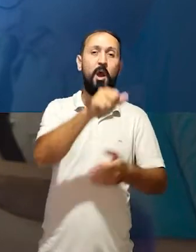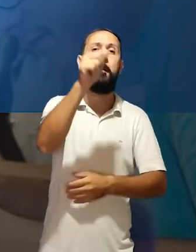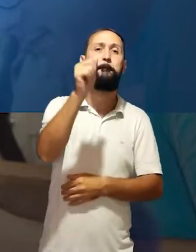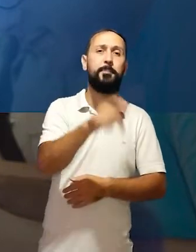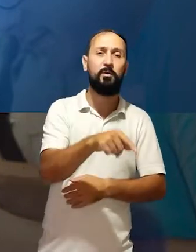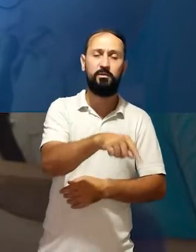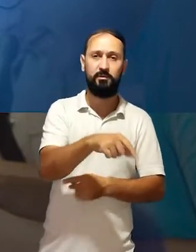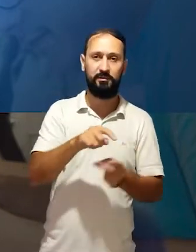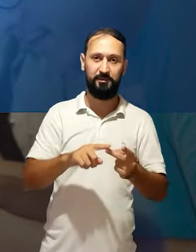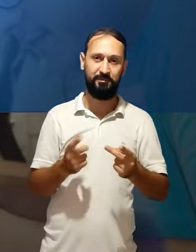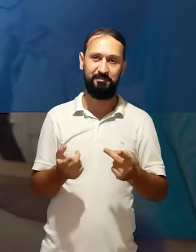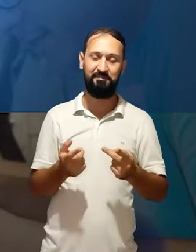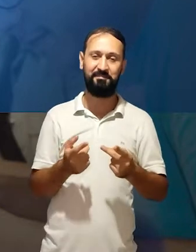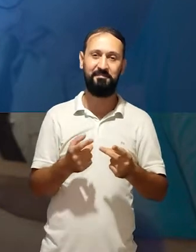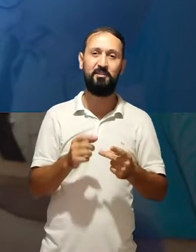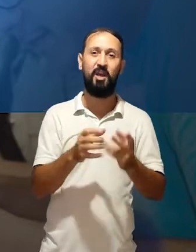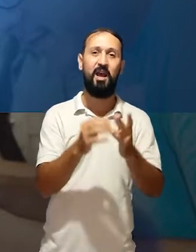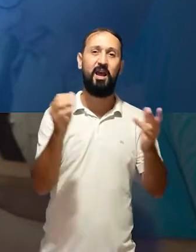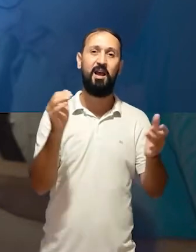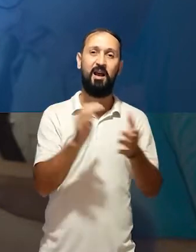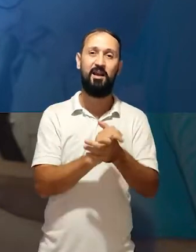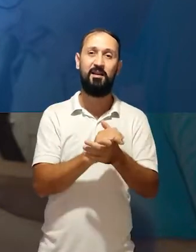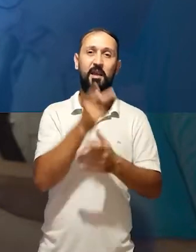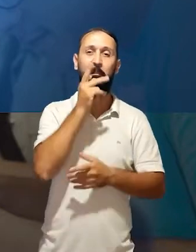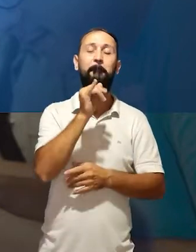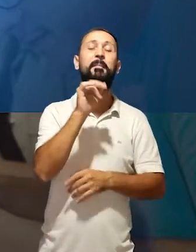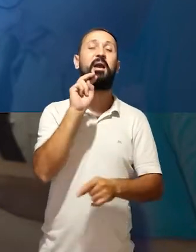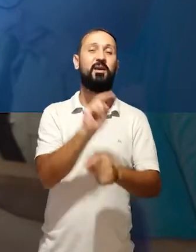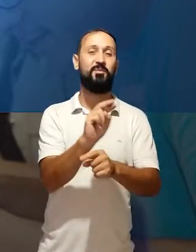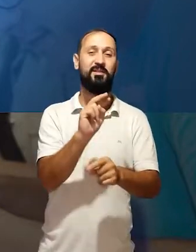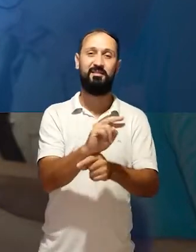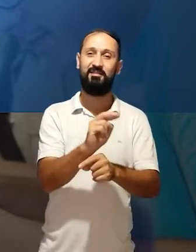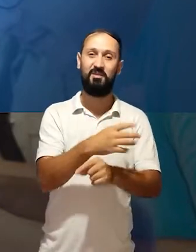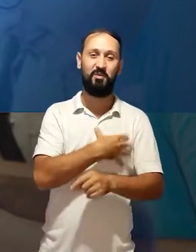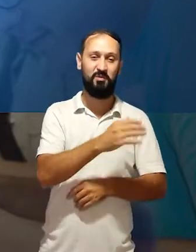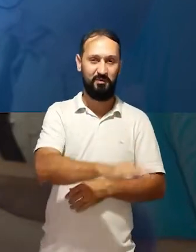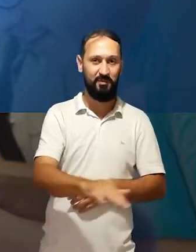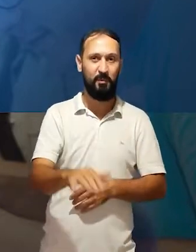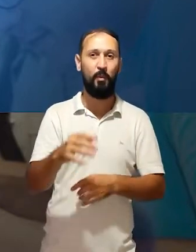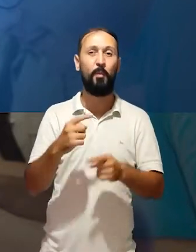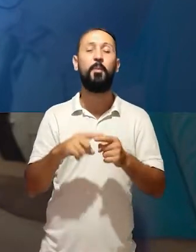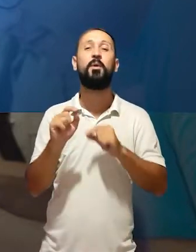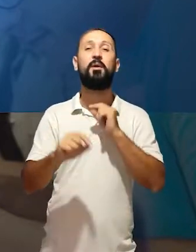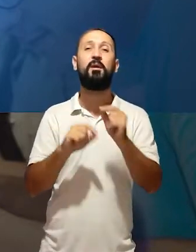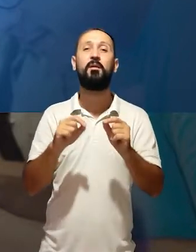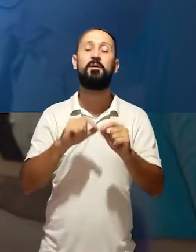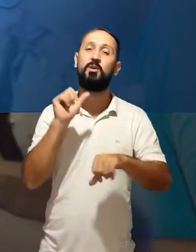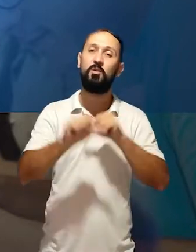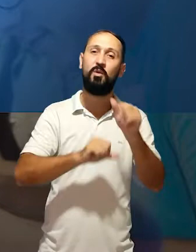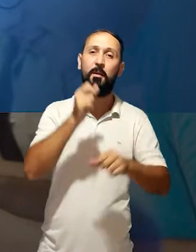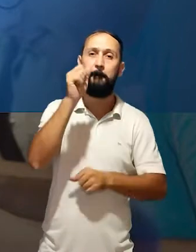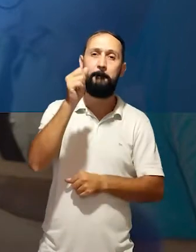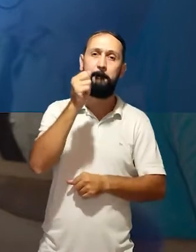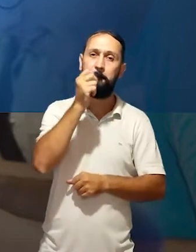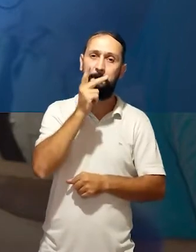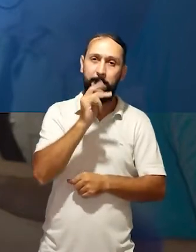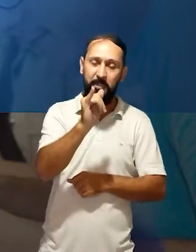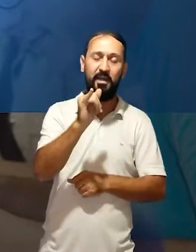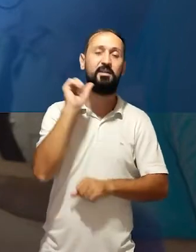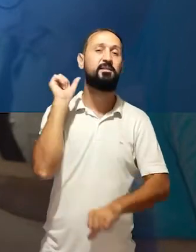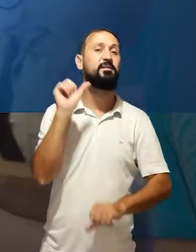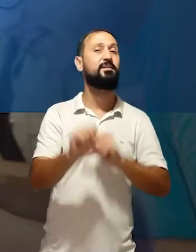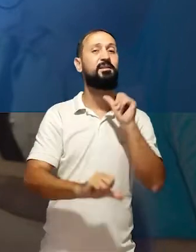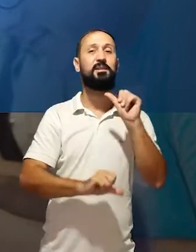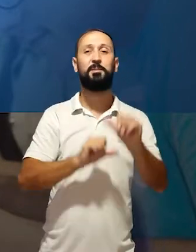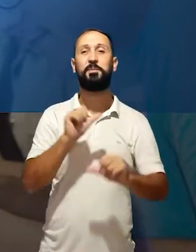Sherlock aposentado, coloquei o Sherlock casado e pai de família. Porque quando você se torna pai, você